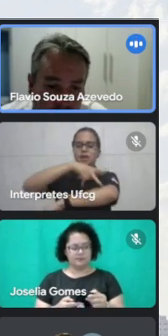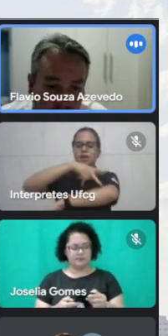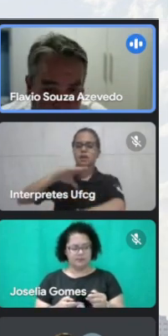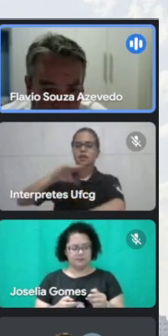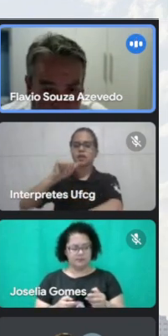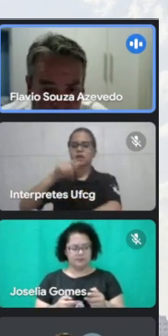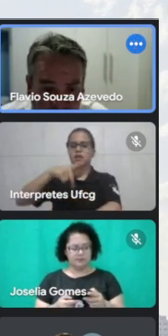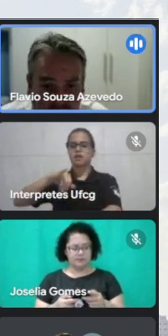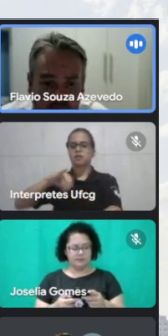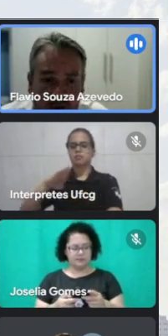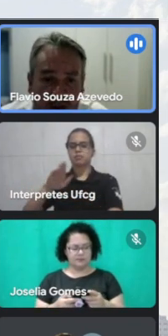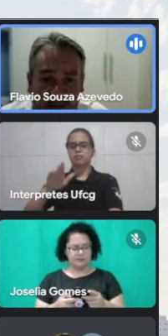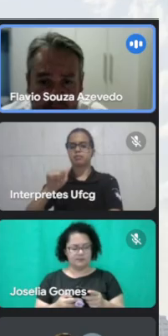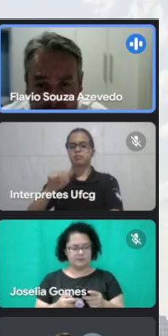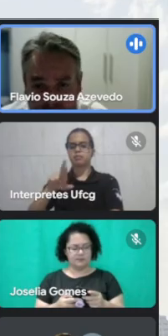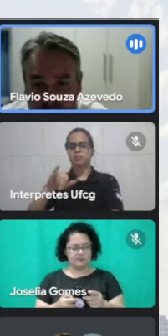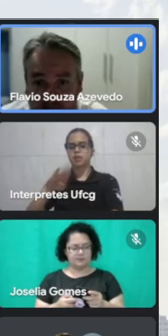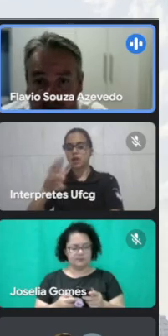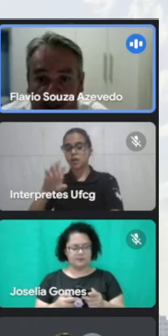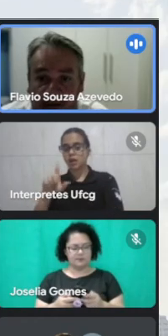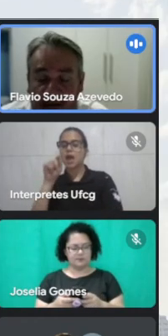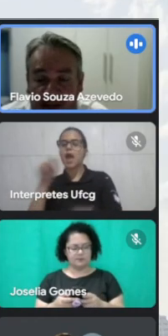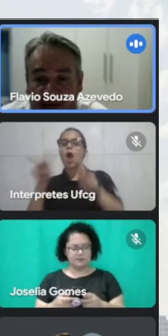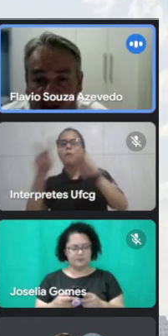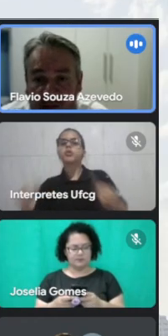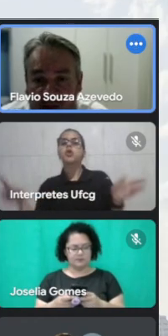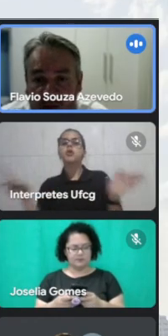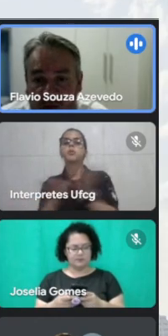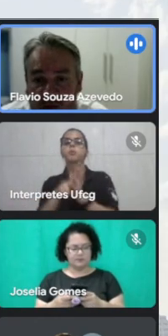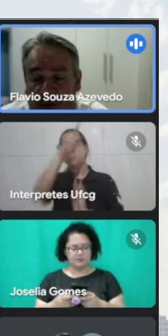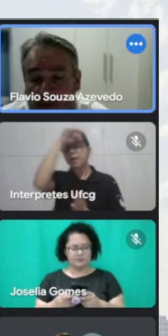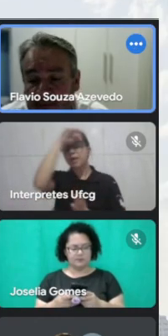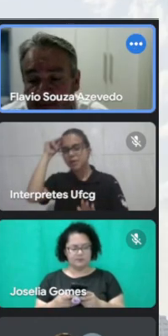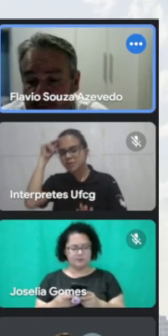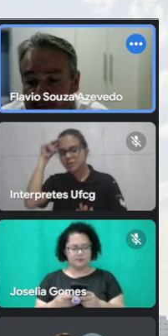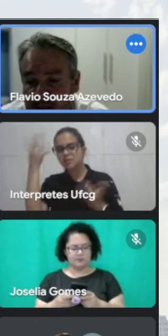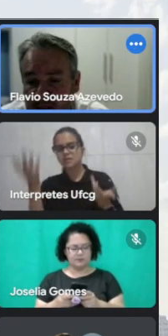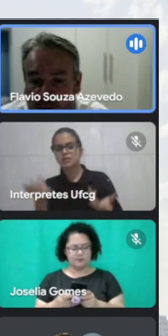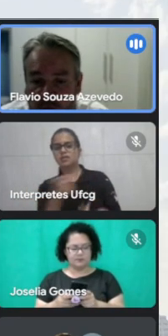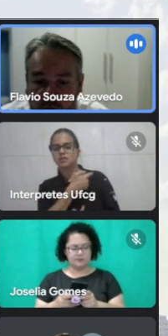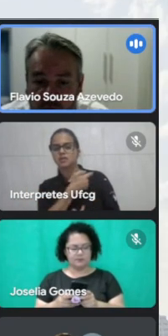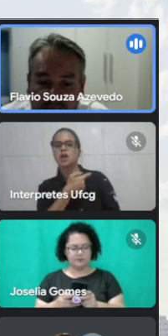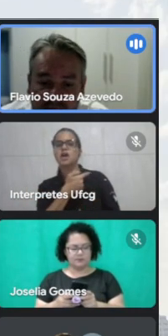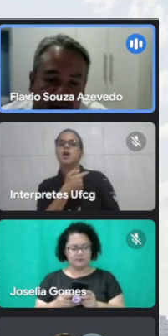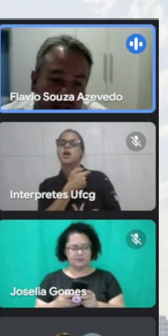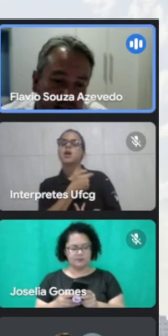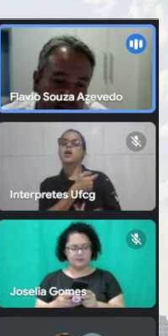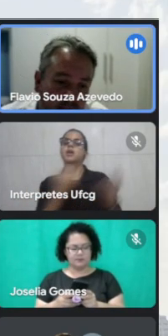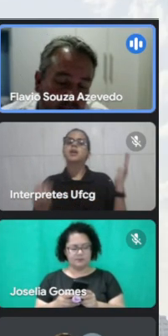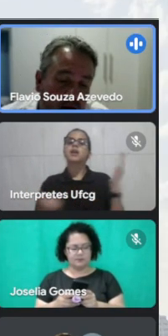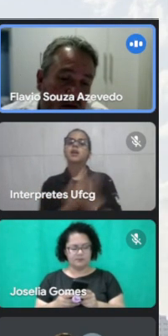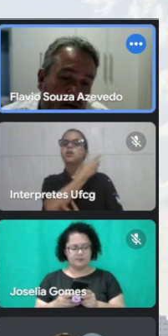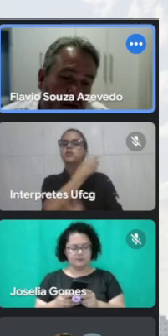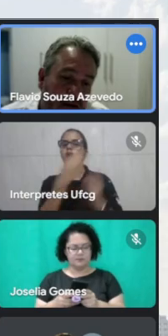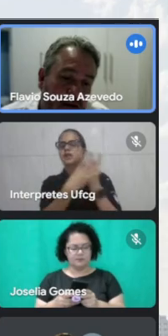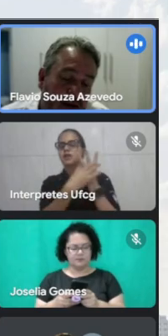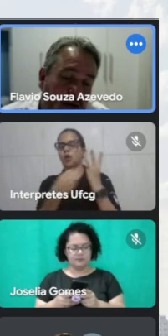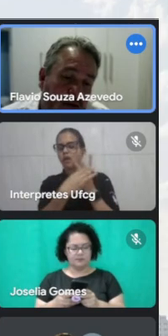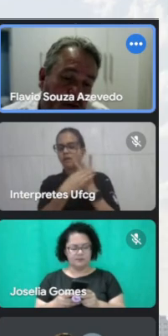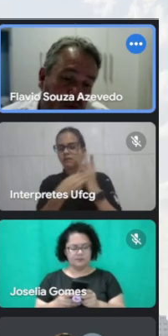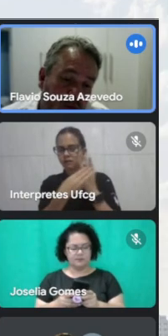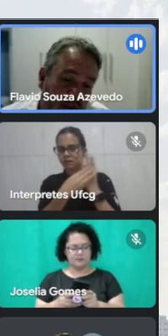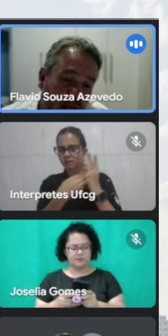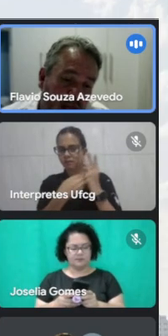lá na prefeitura e pesquisadores da Universidade Federal de Pernambuco, ele procura revitalizar,